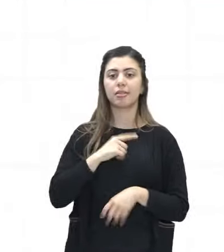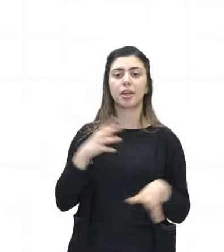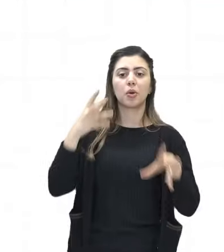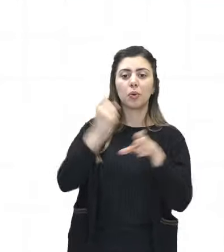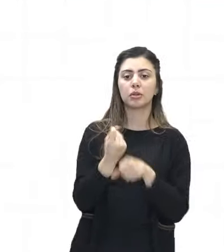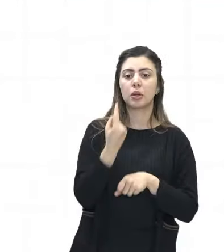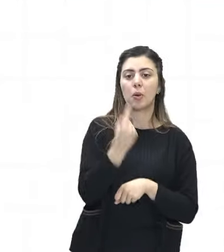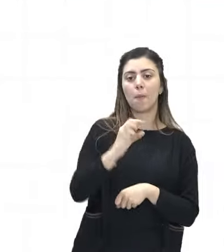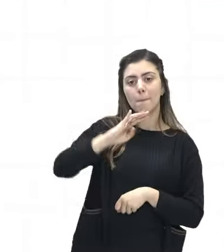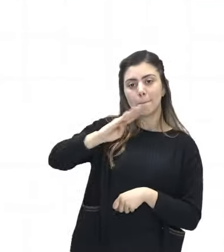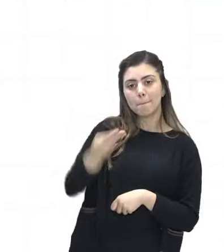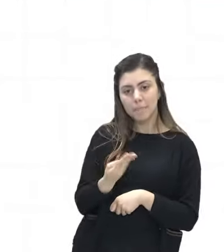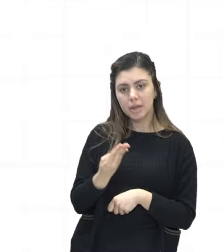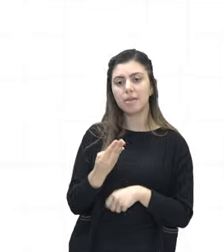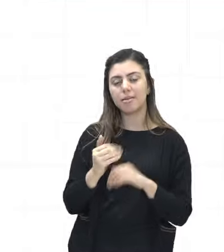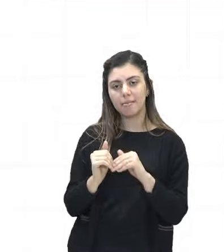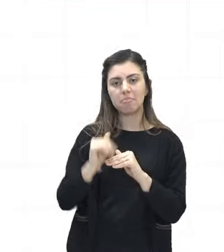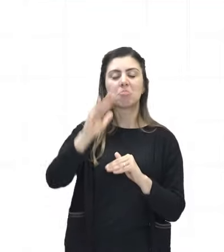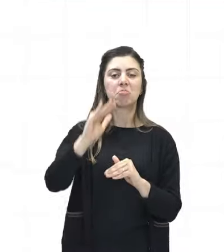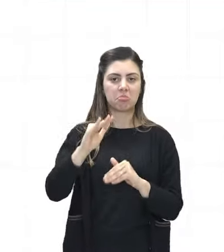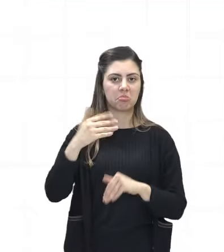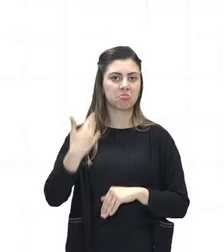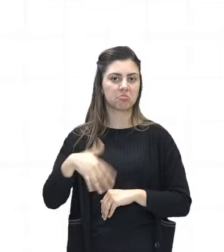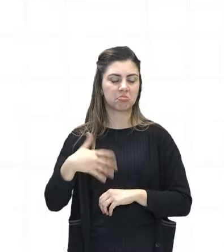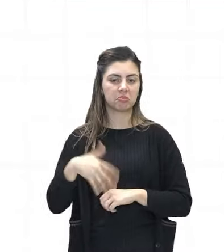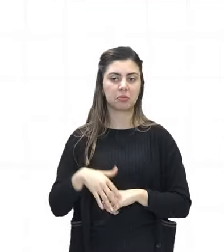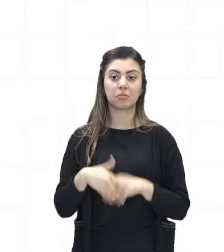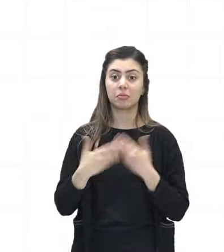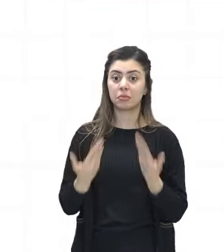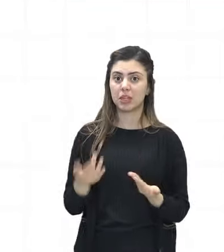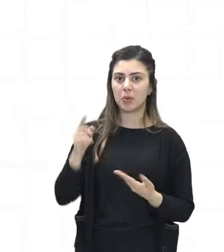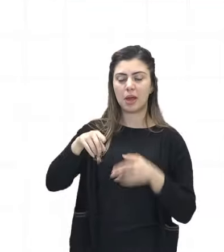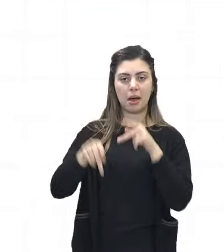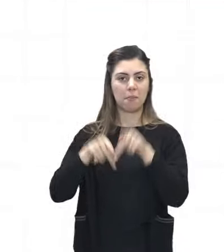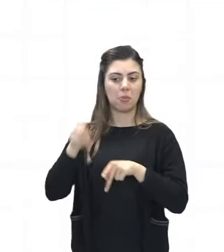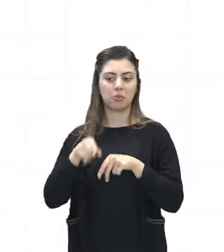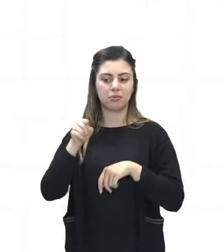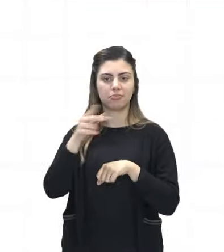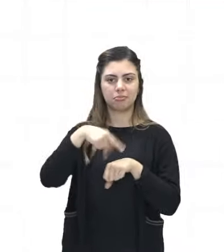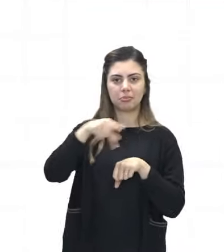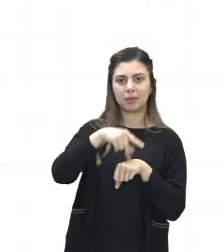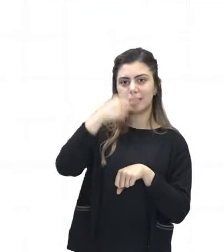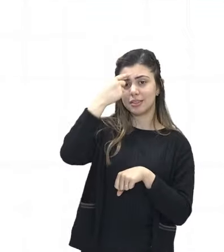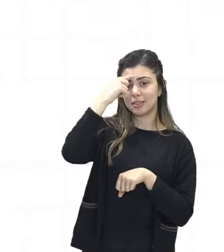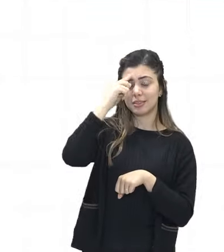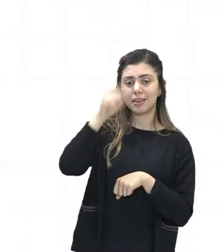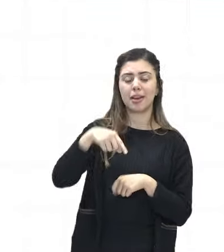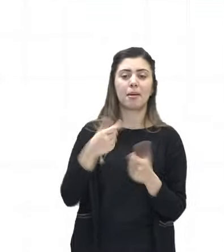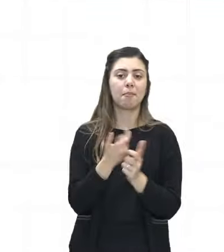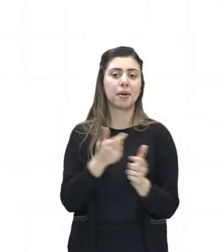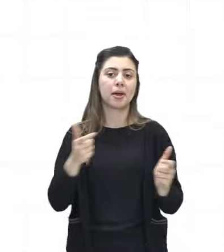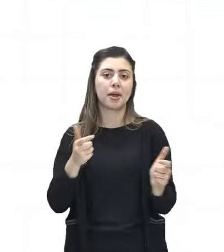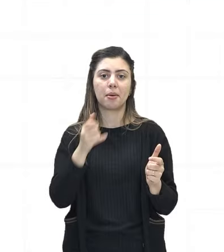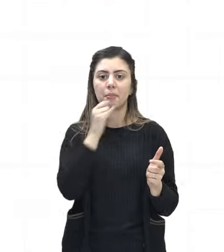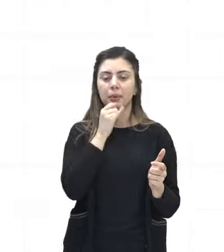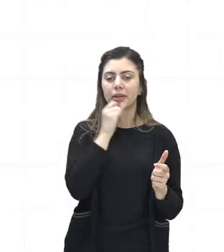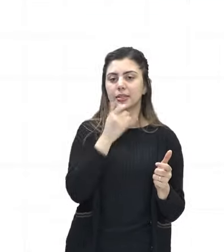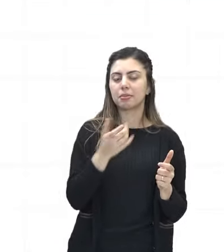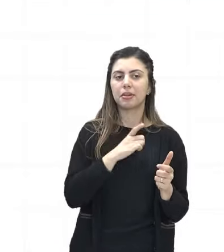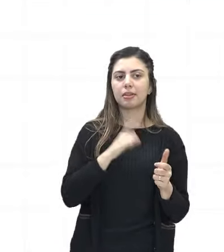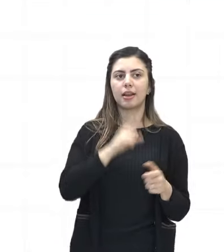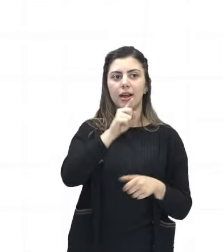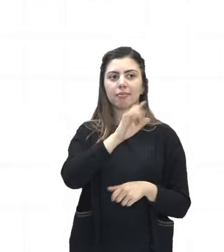28 milhões de habitantes gente a população da Índia é maior que a população do continente